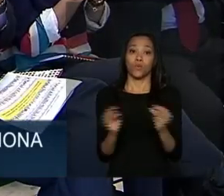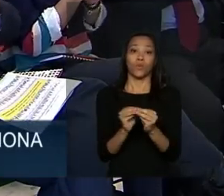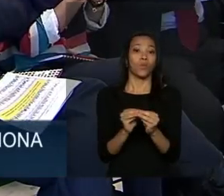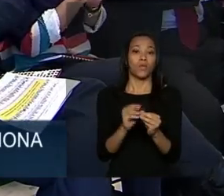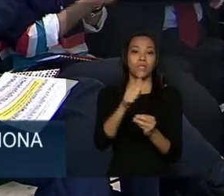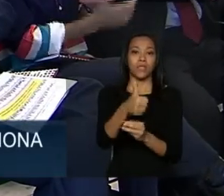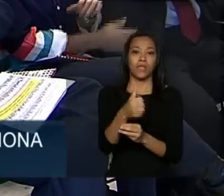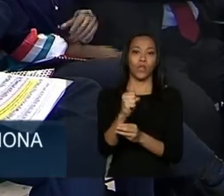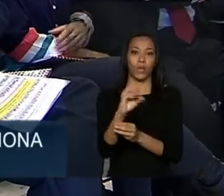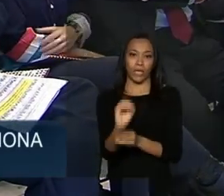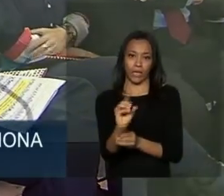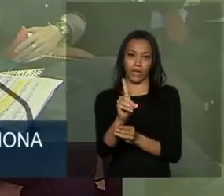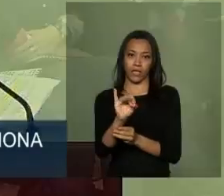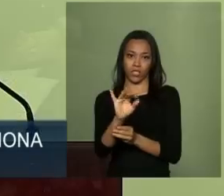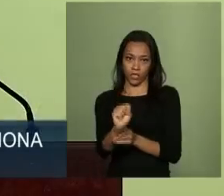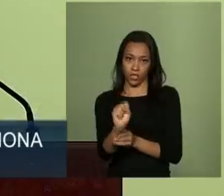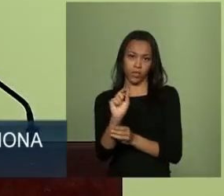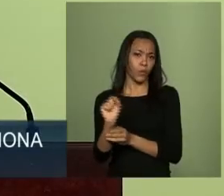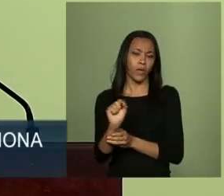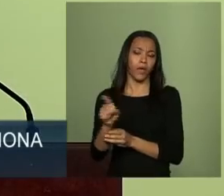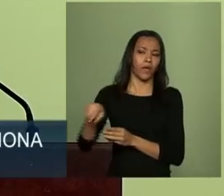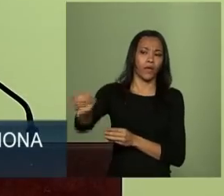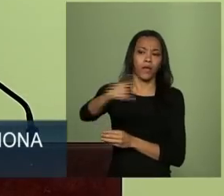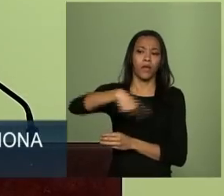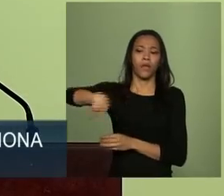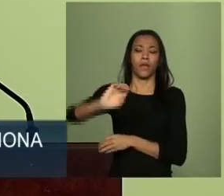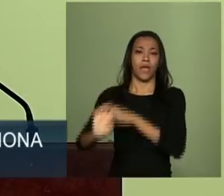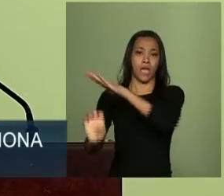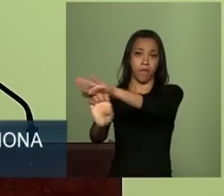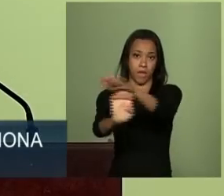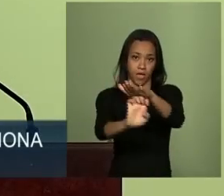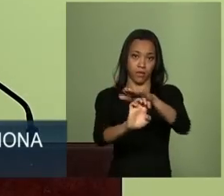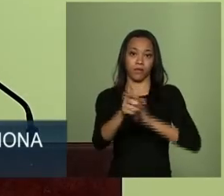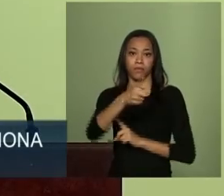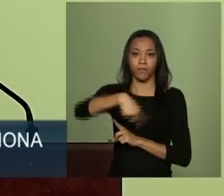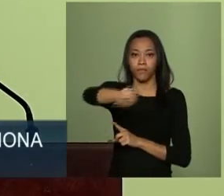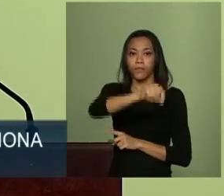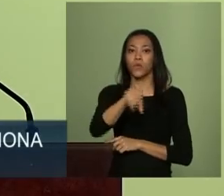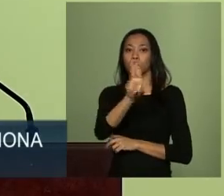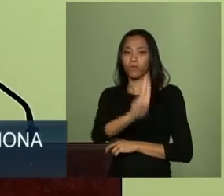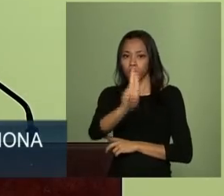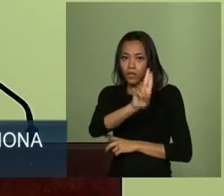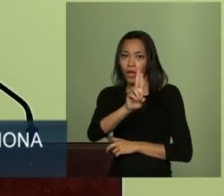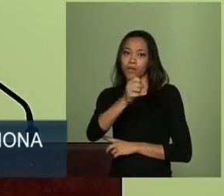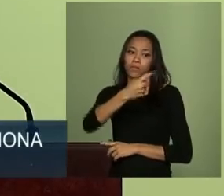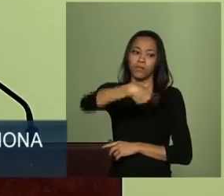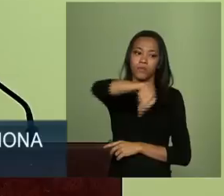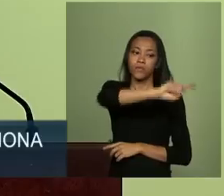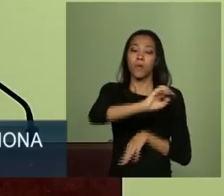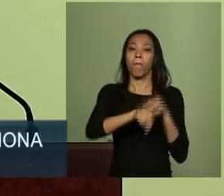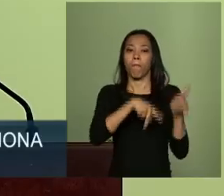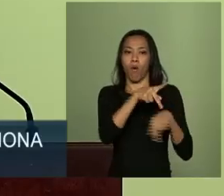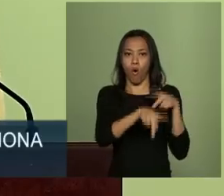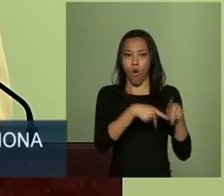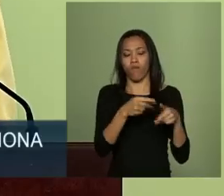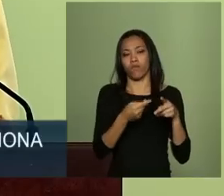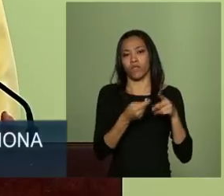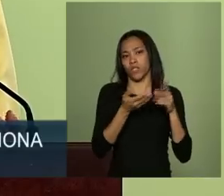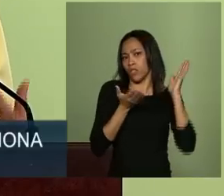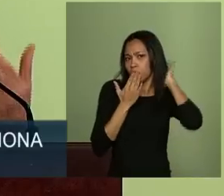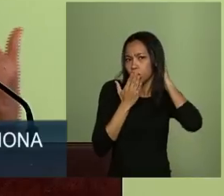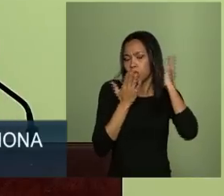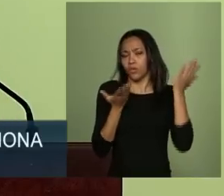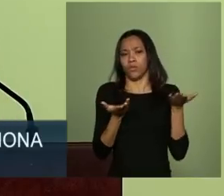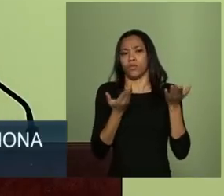em que as empresas, os representantes da academia e os povos e comunidades